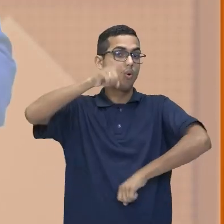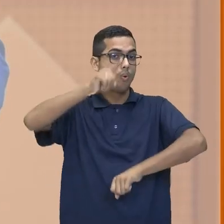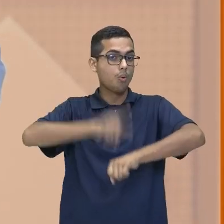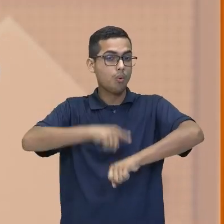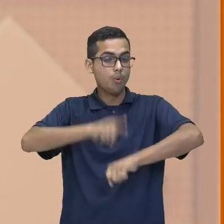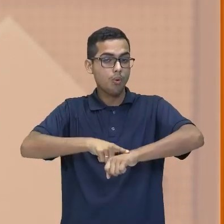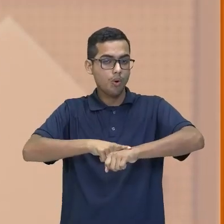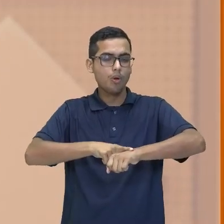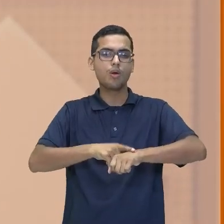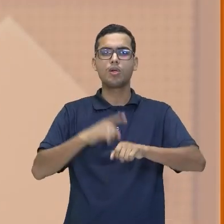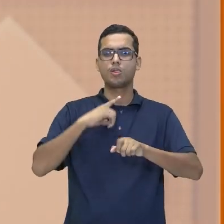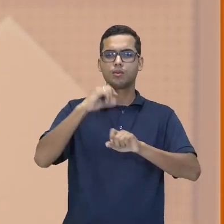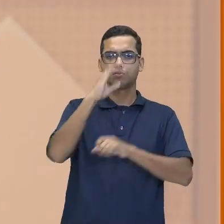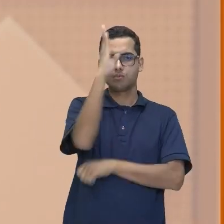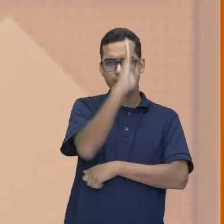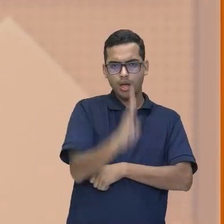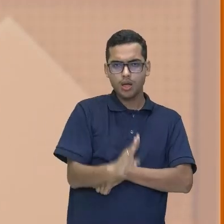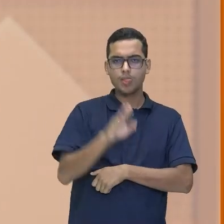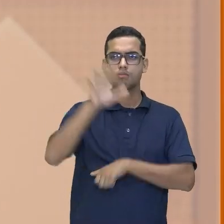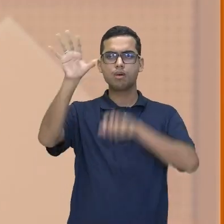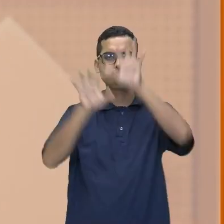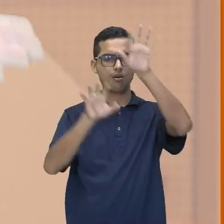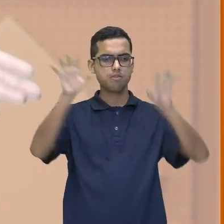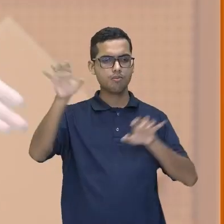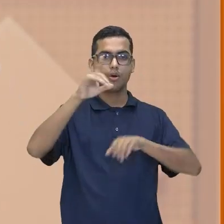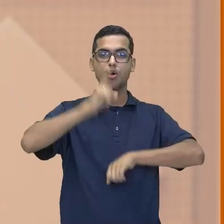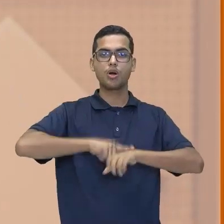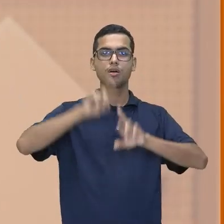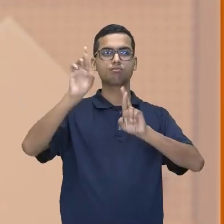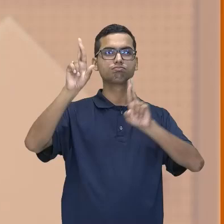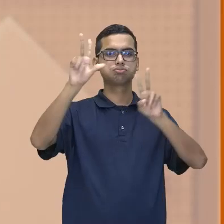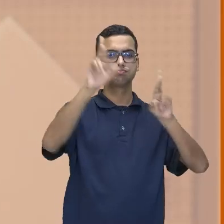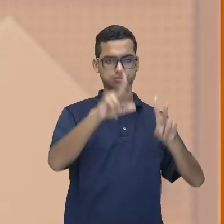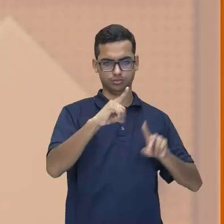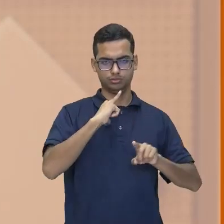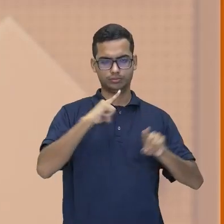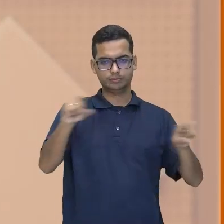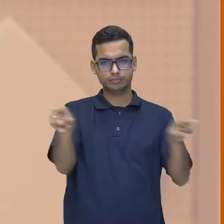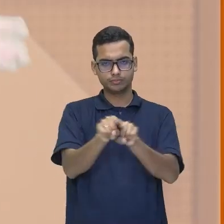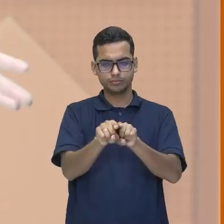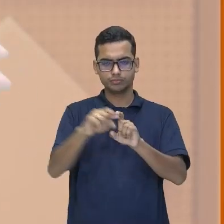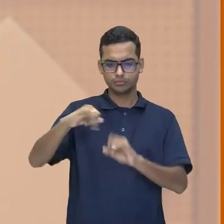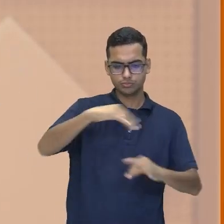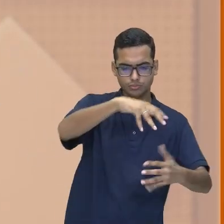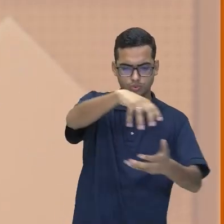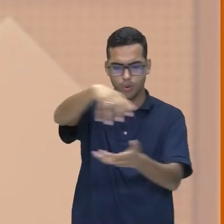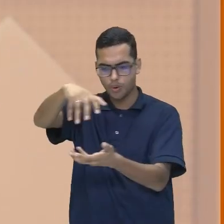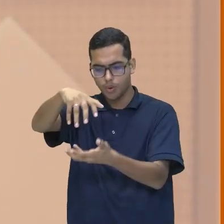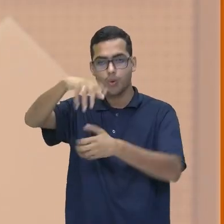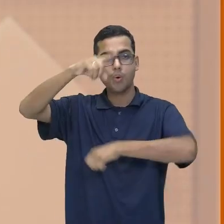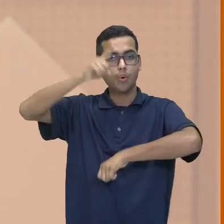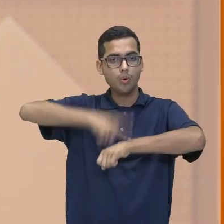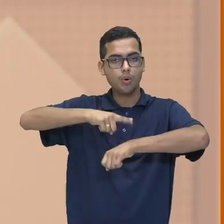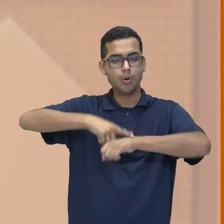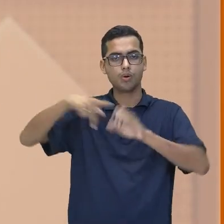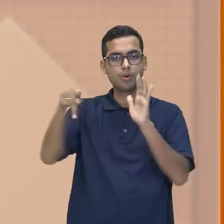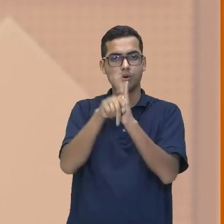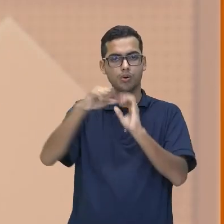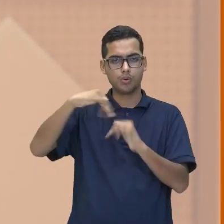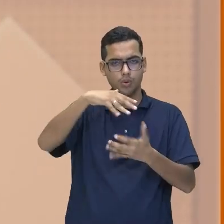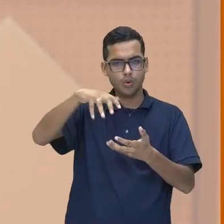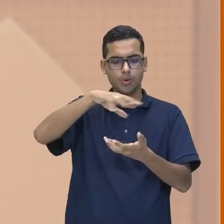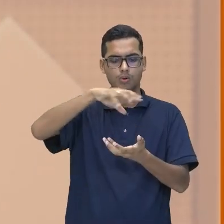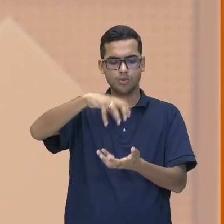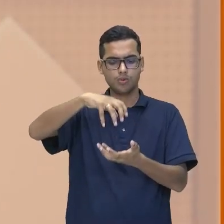do Brasil. Observar em quais fusos horários da Terra o Brasil ele está inserido.